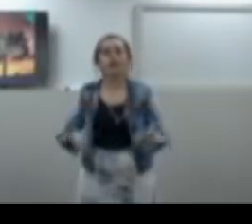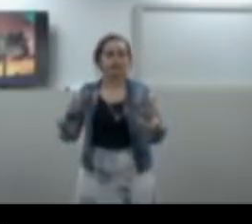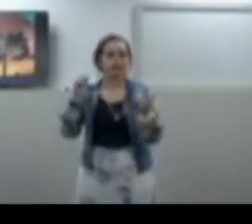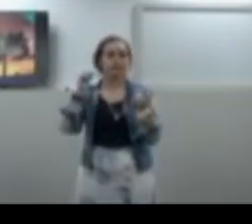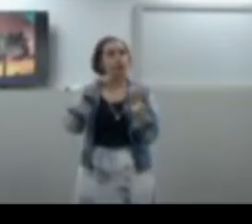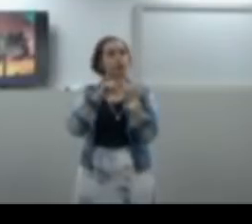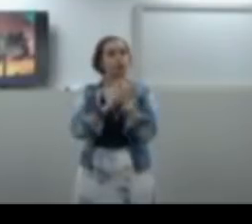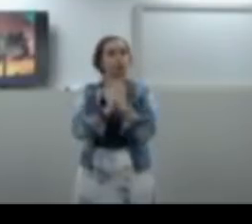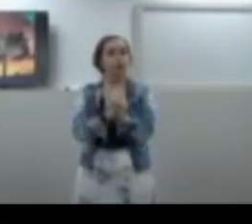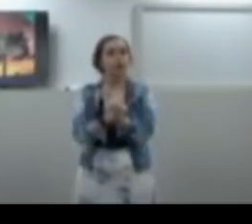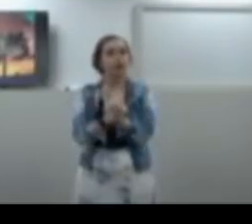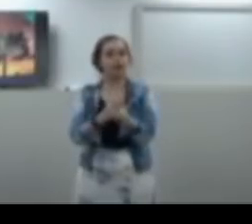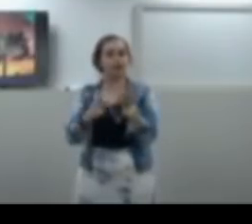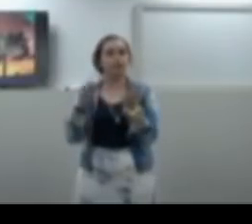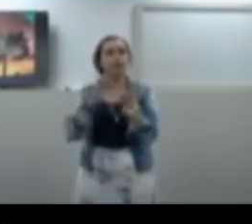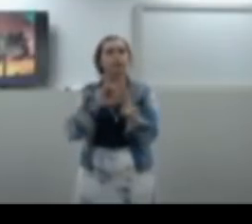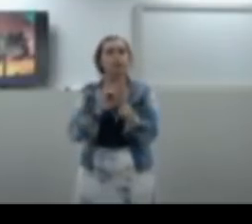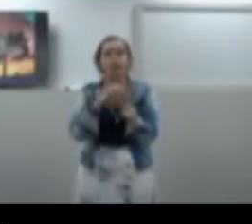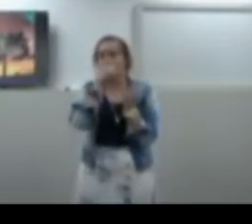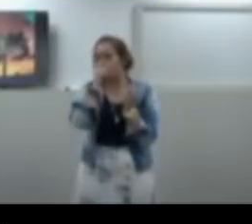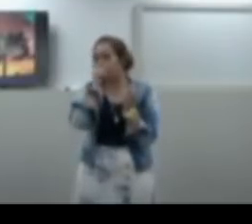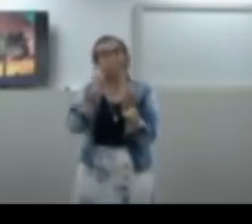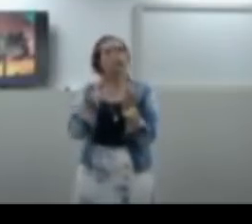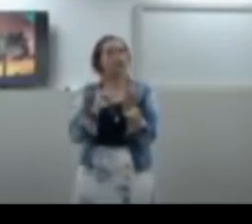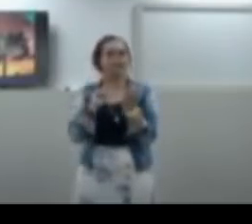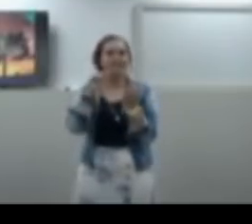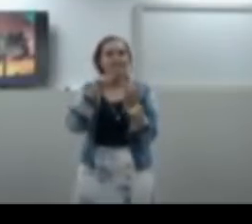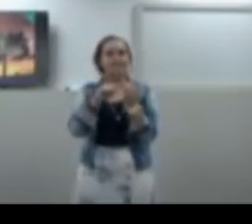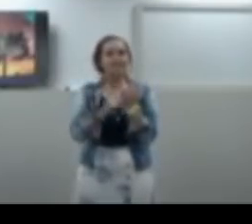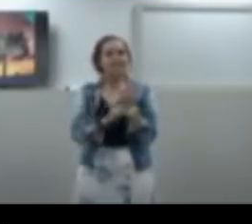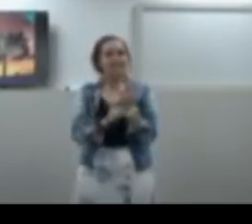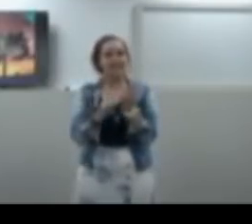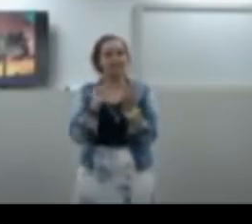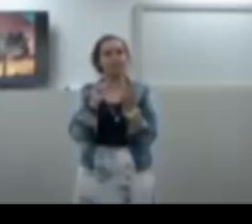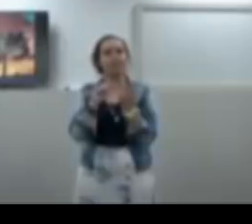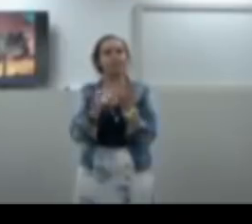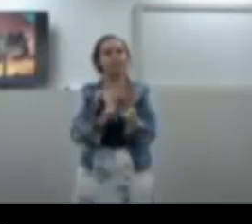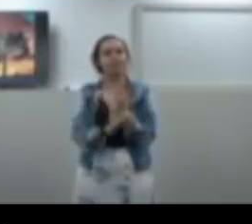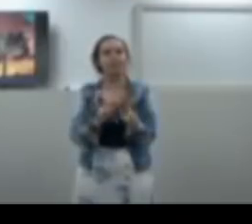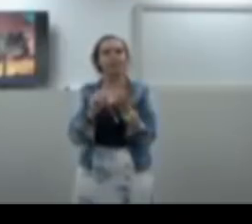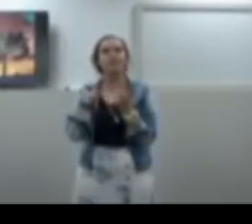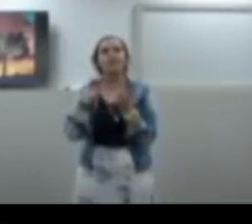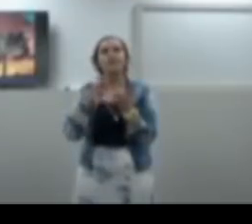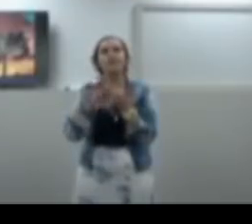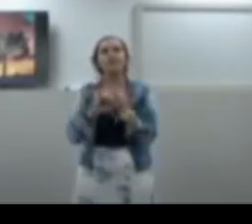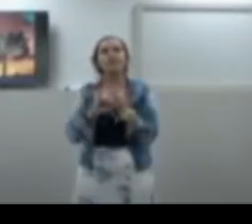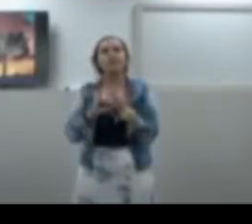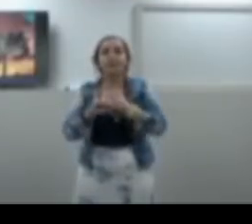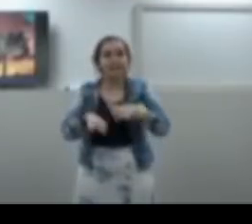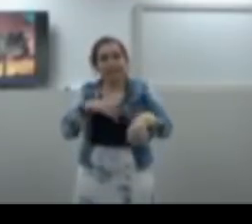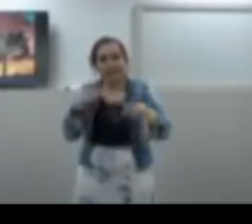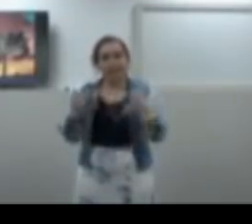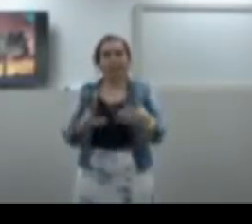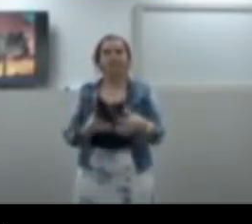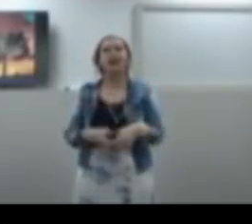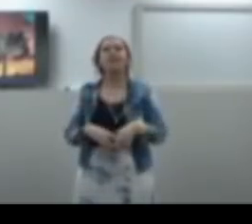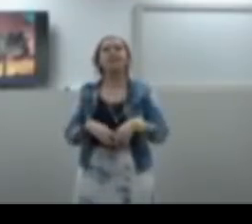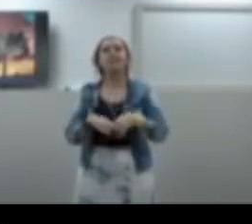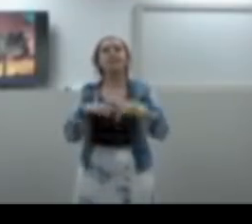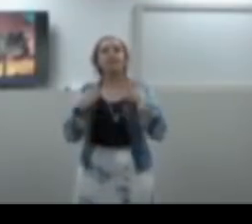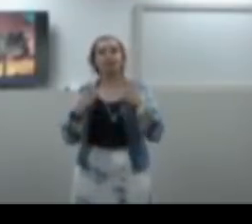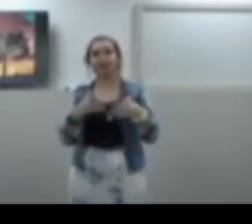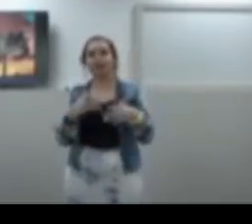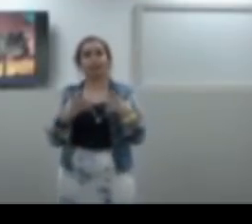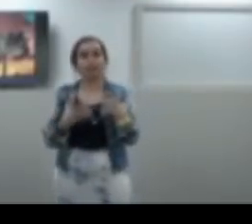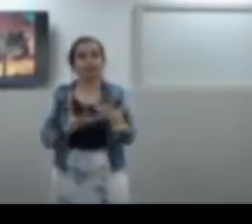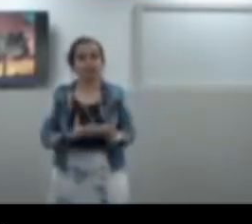acordo com o quê? Com relevo, com relevo, com o solo, com o clima em